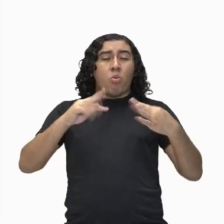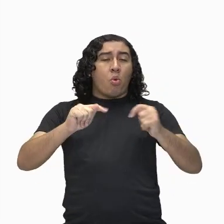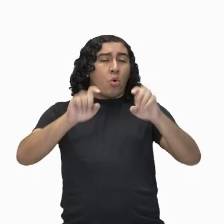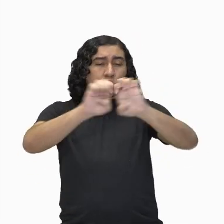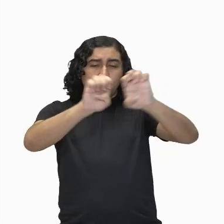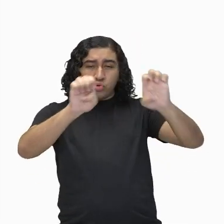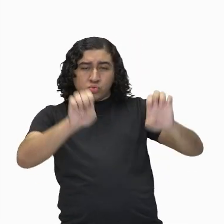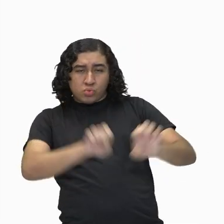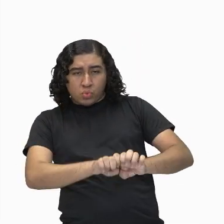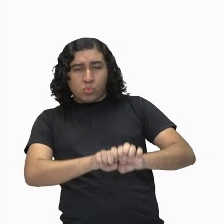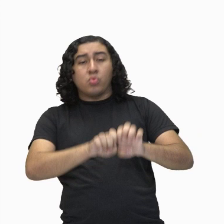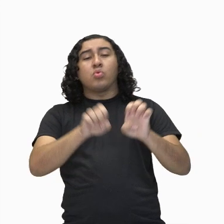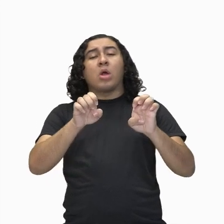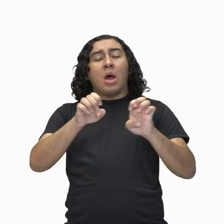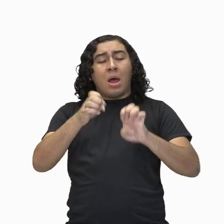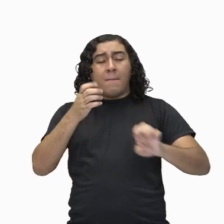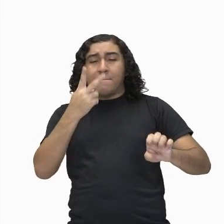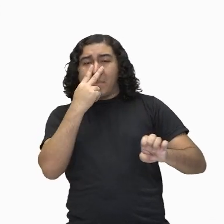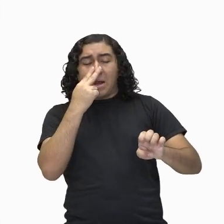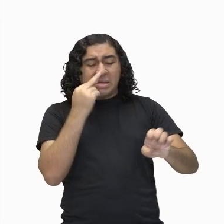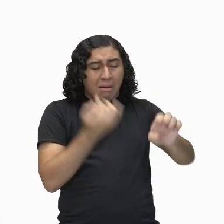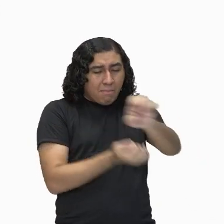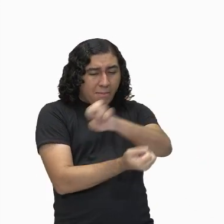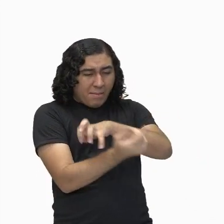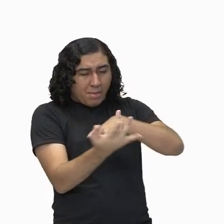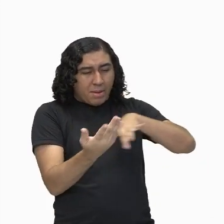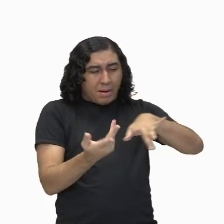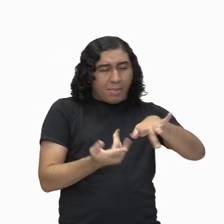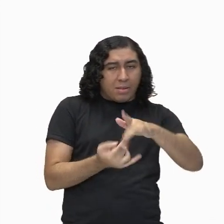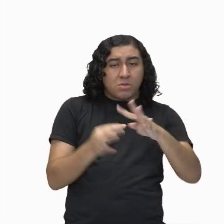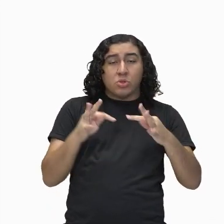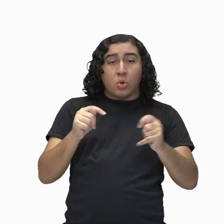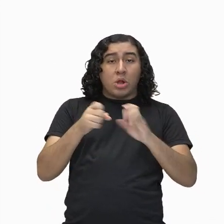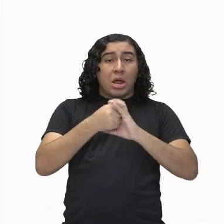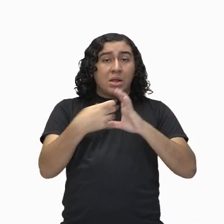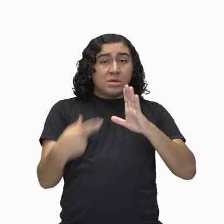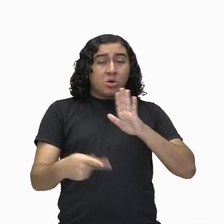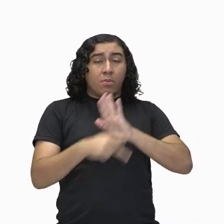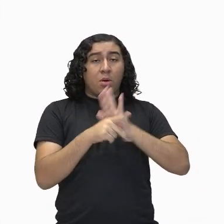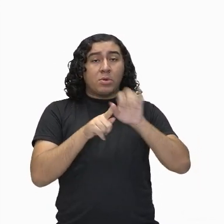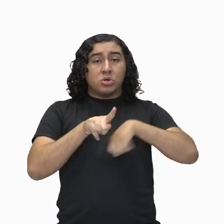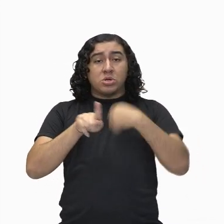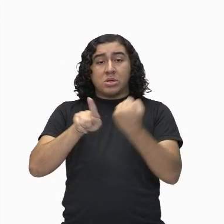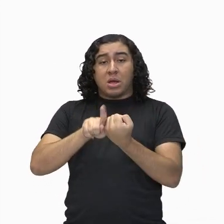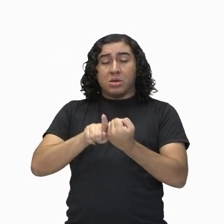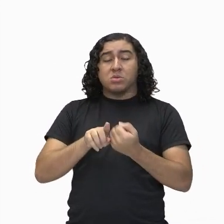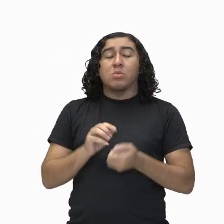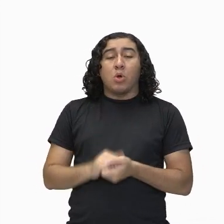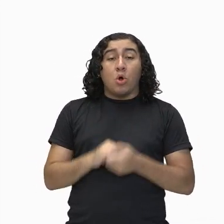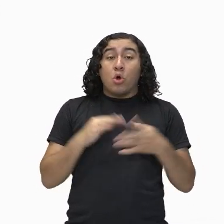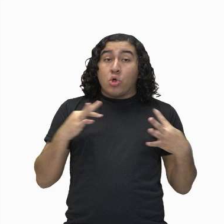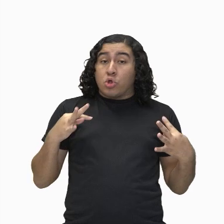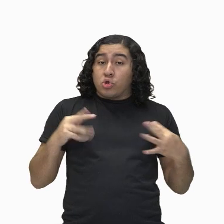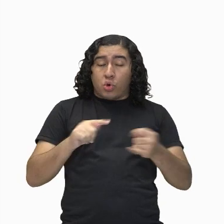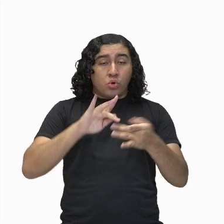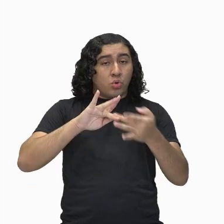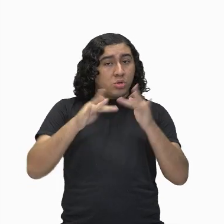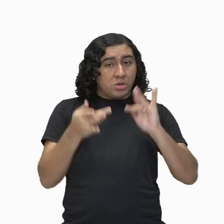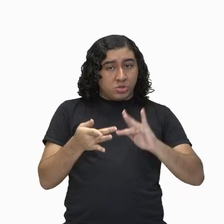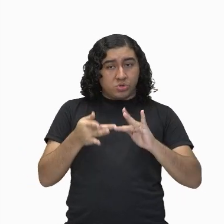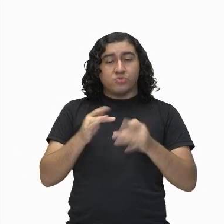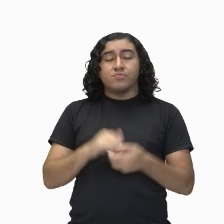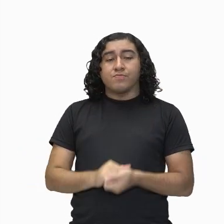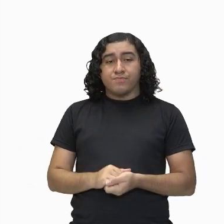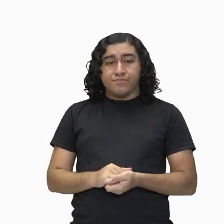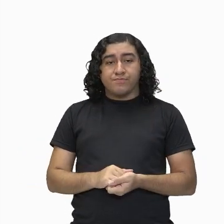desorganizar todas as esferas da vida social. Tudo que está dentro da vida social. E